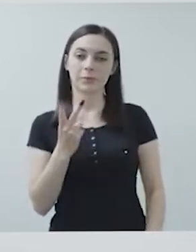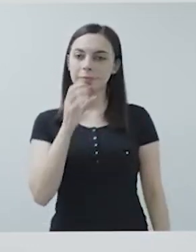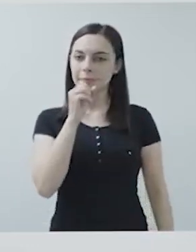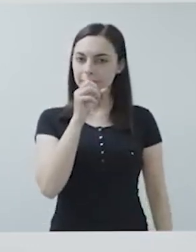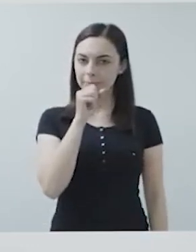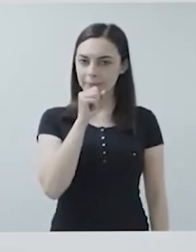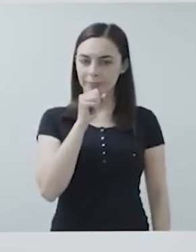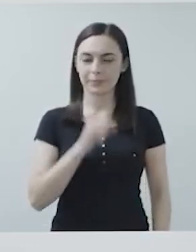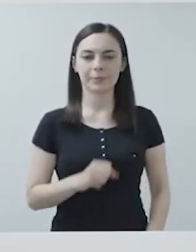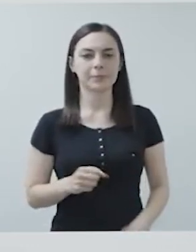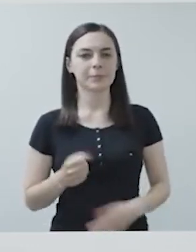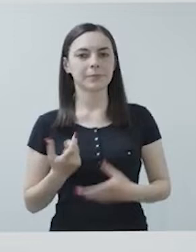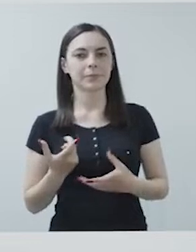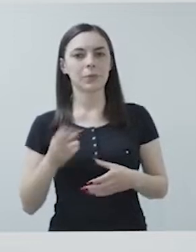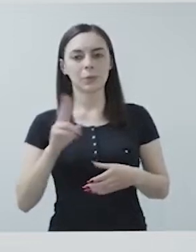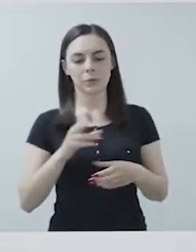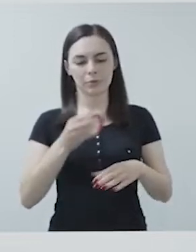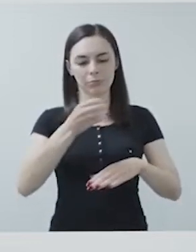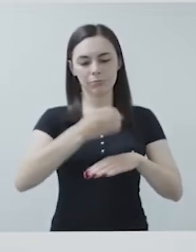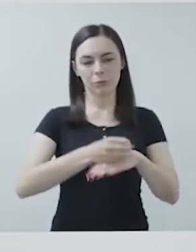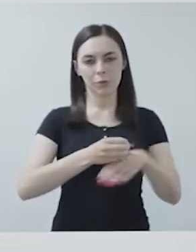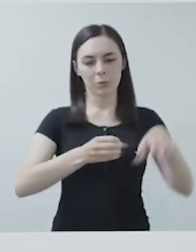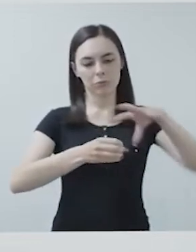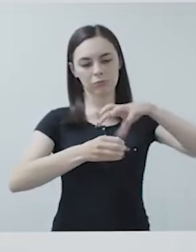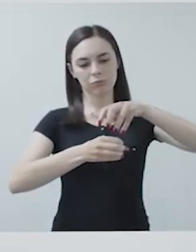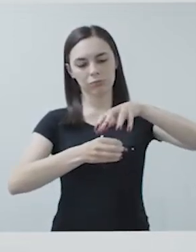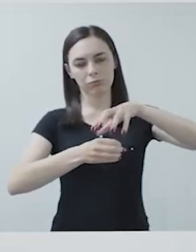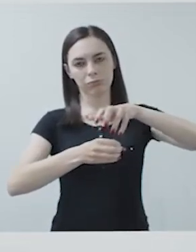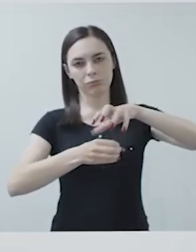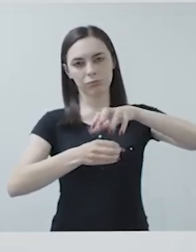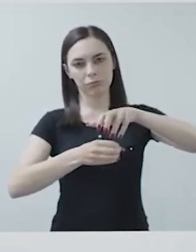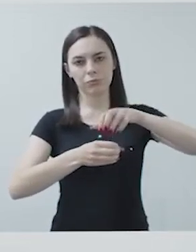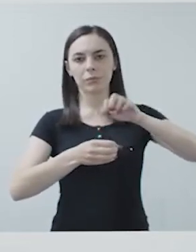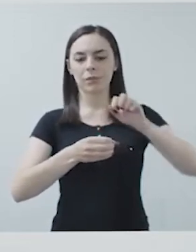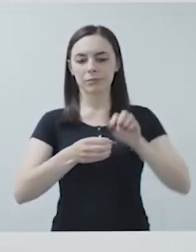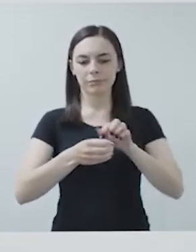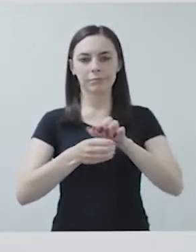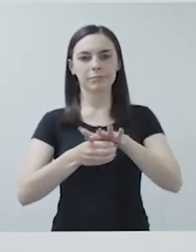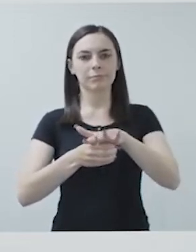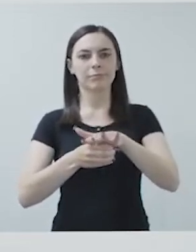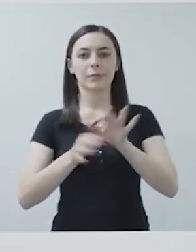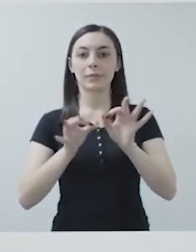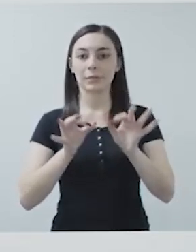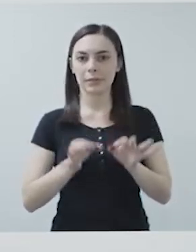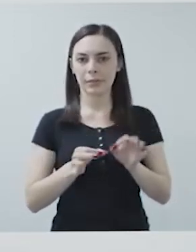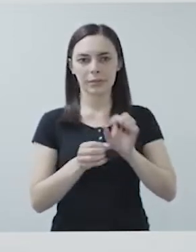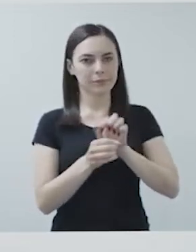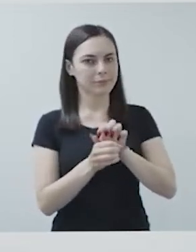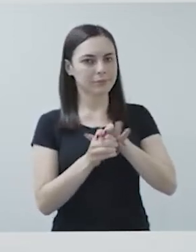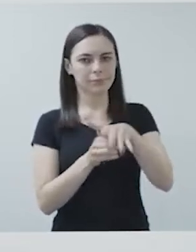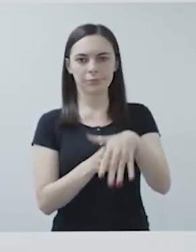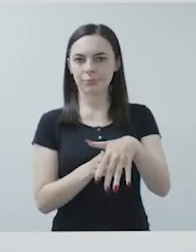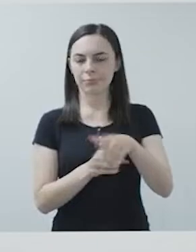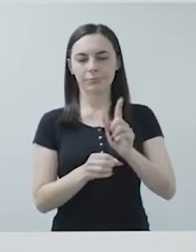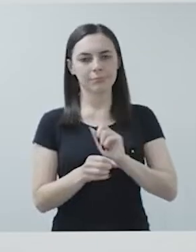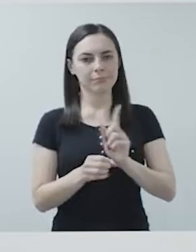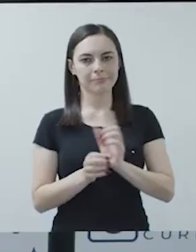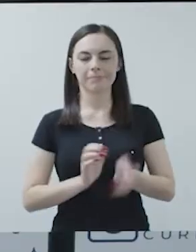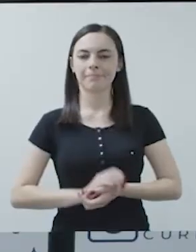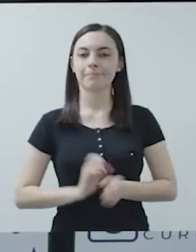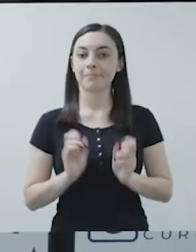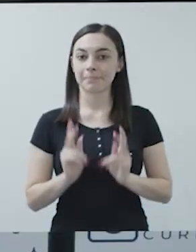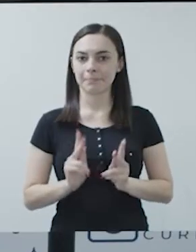laranjas. Espremendo aqui no copo, dá a quantidade certa do recipiente e não vai transbordar,